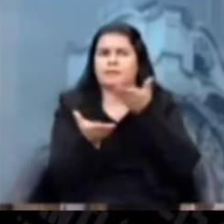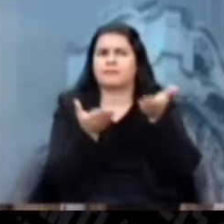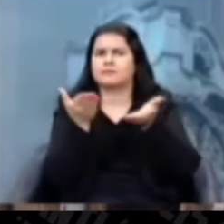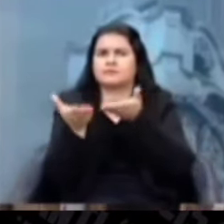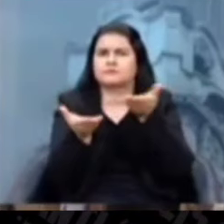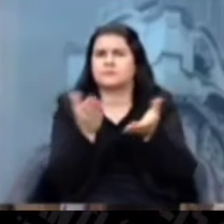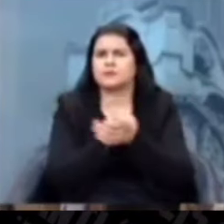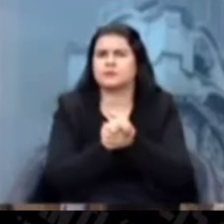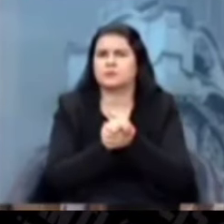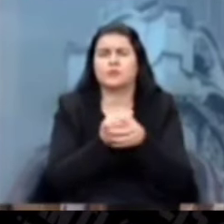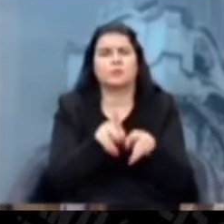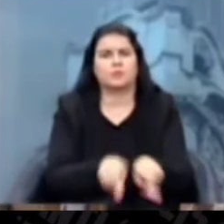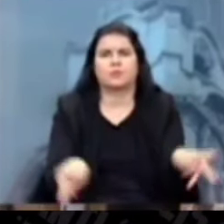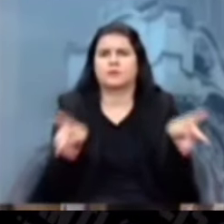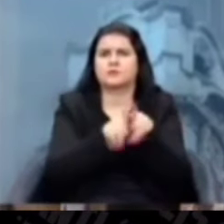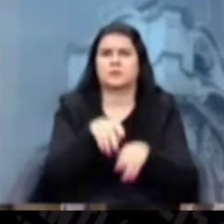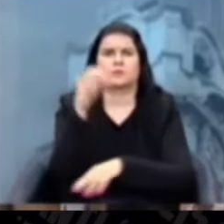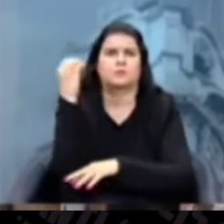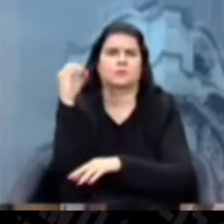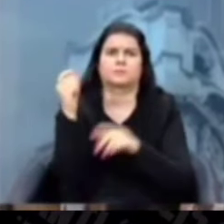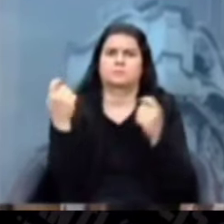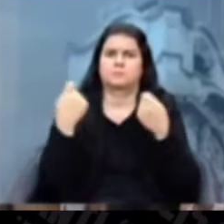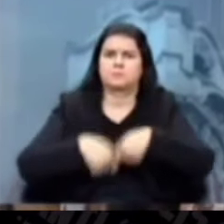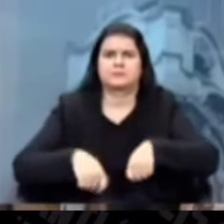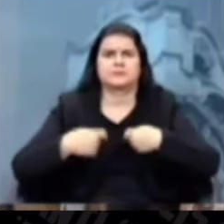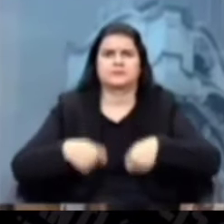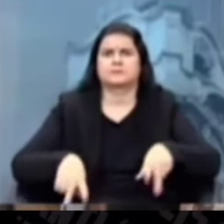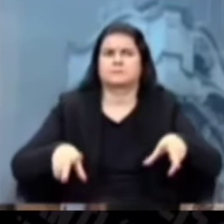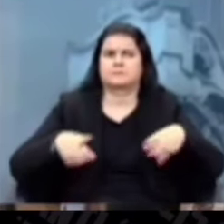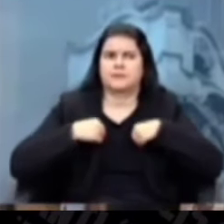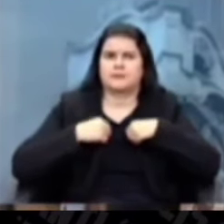que a população de Porto Alegre merece e necessita.